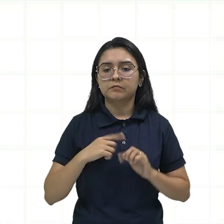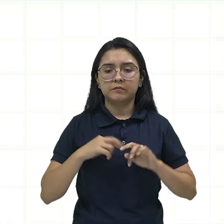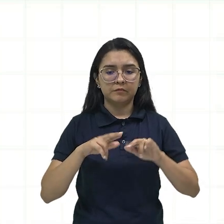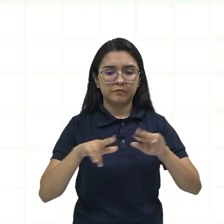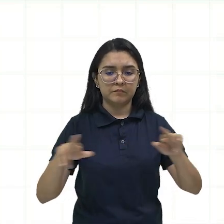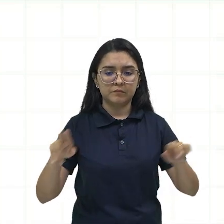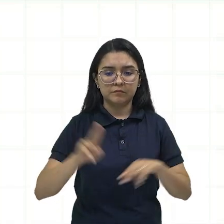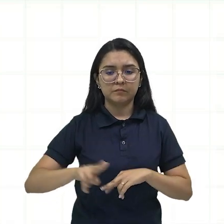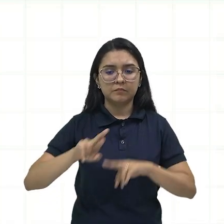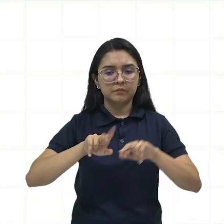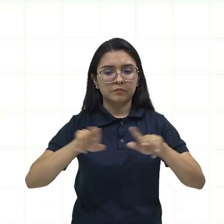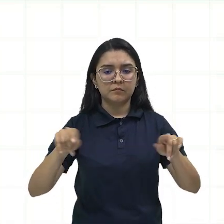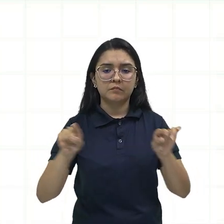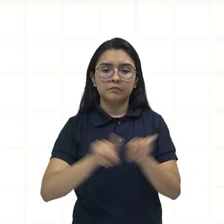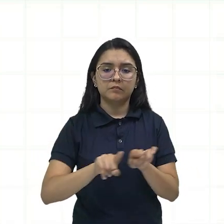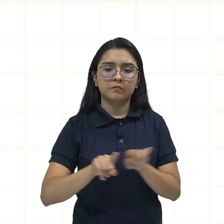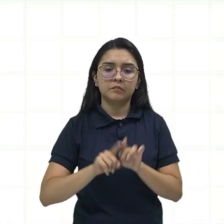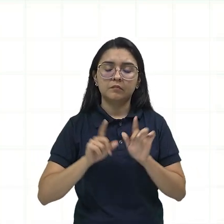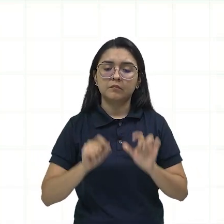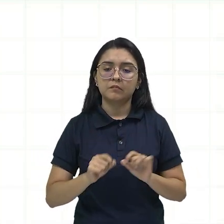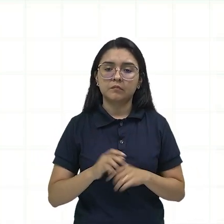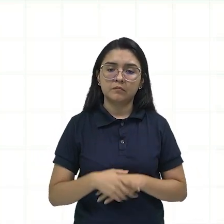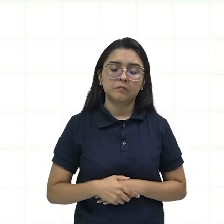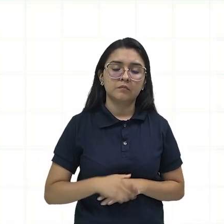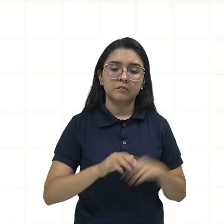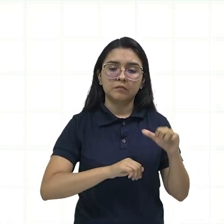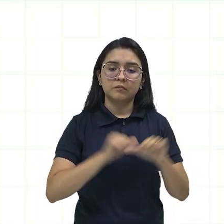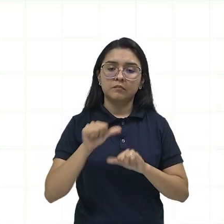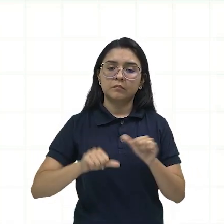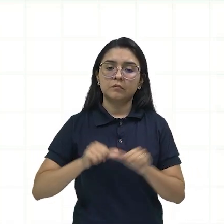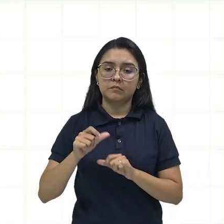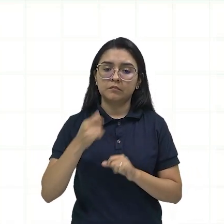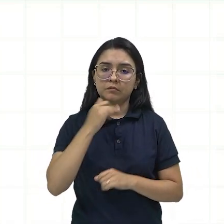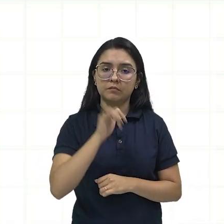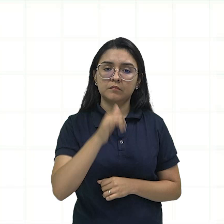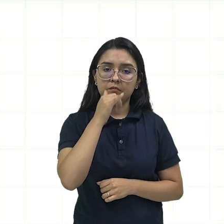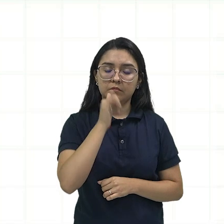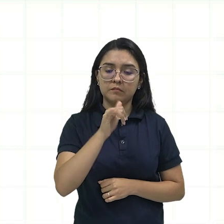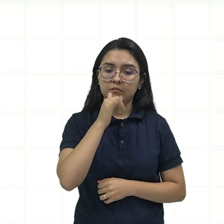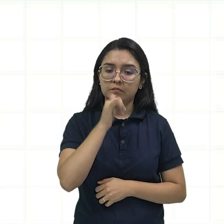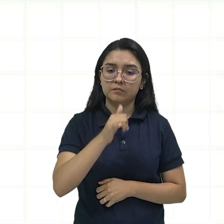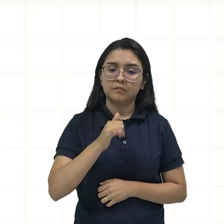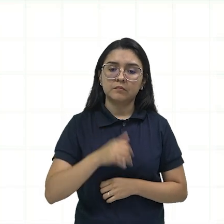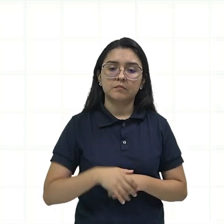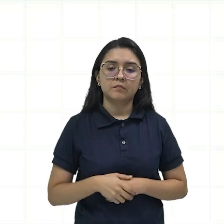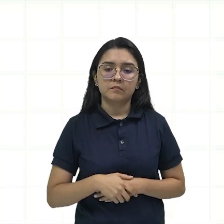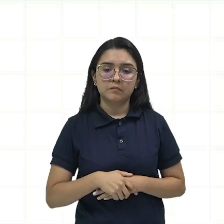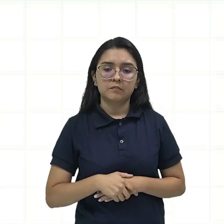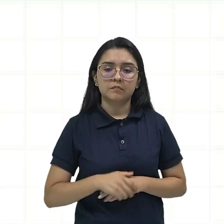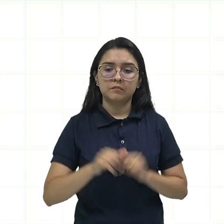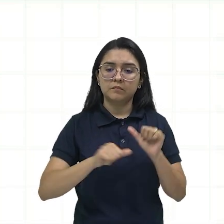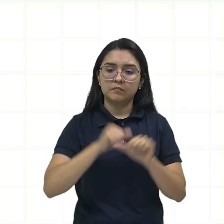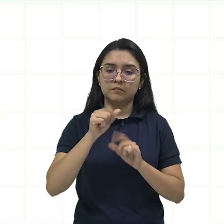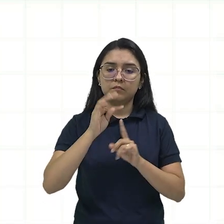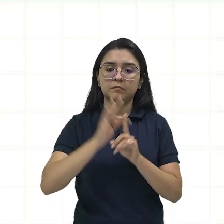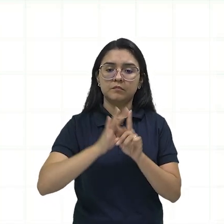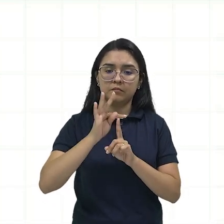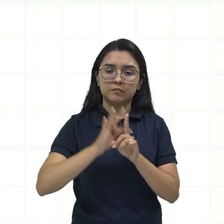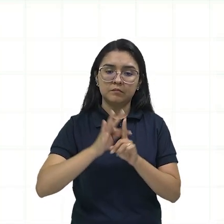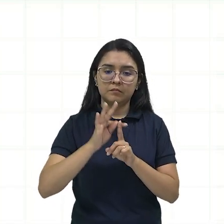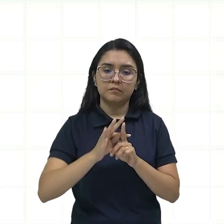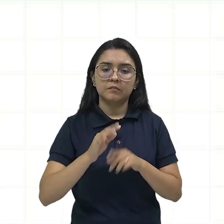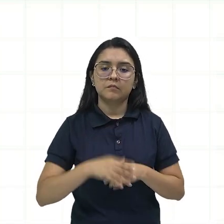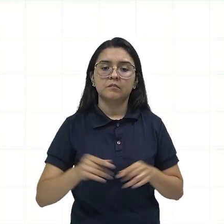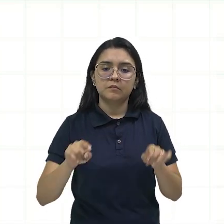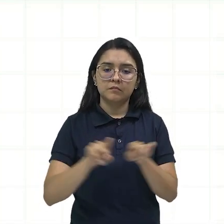múltiplos. Nós temos essa transformação de energia elétrica, energia